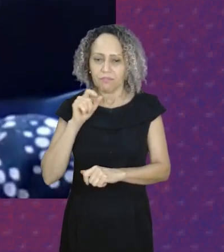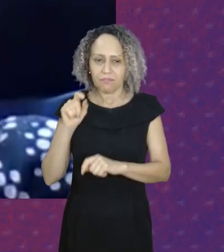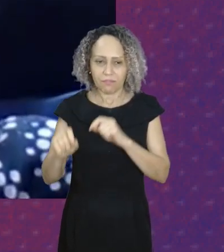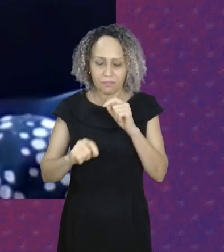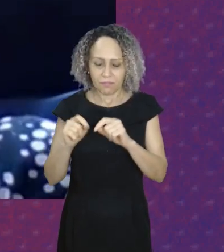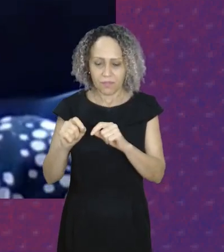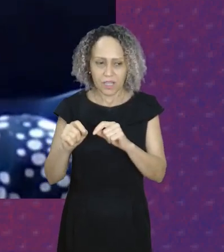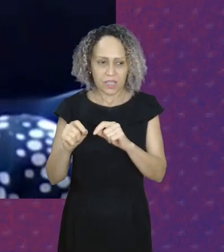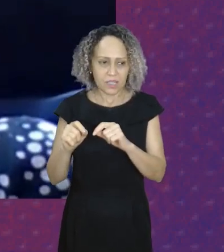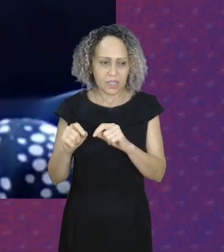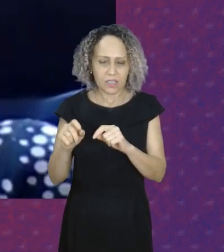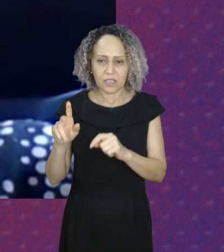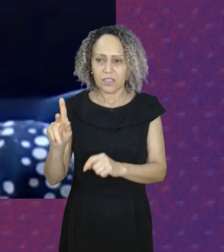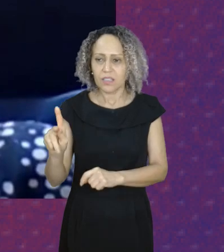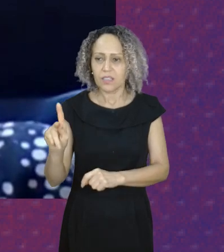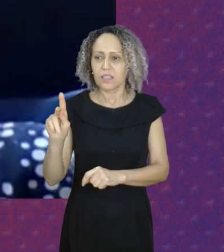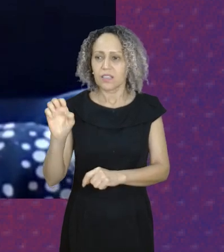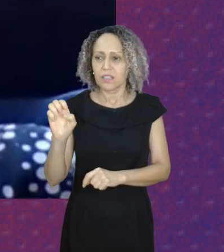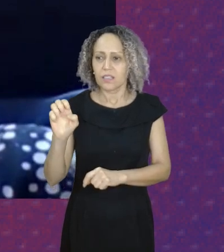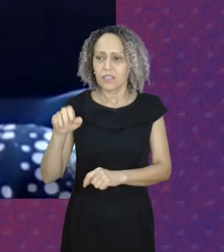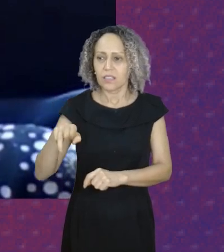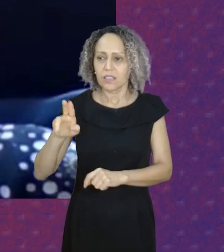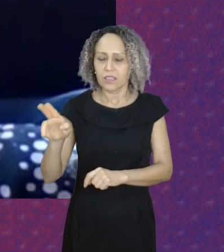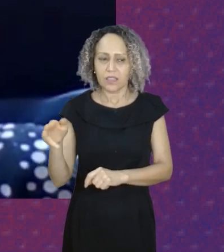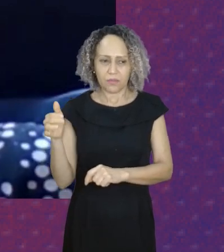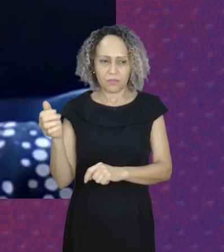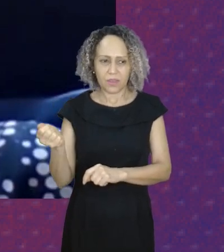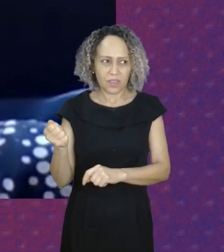na corte latino-americana.